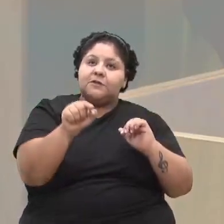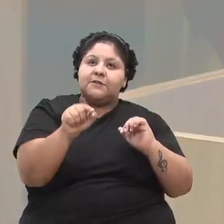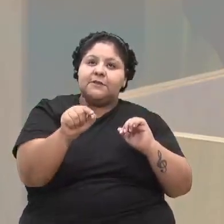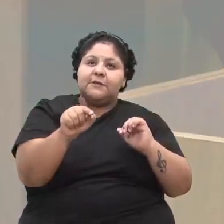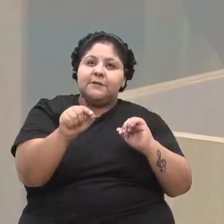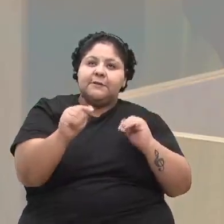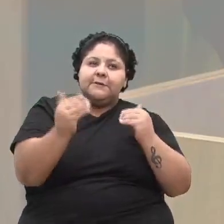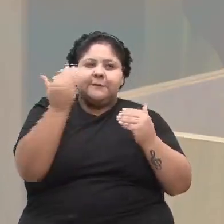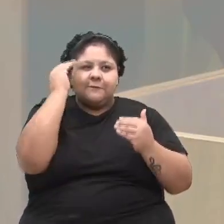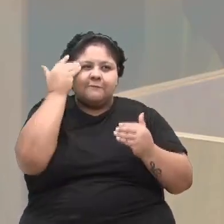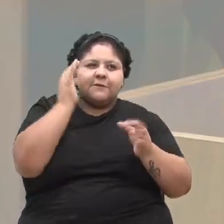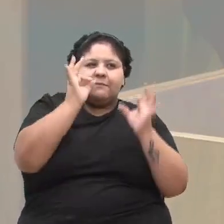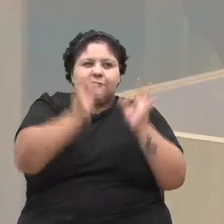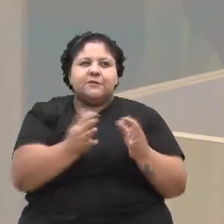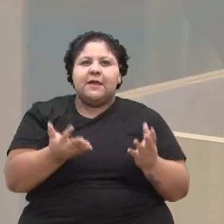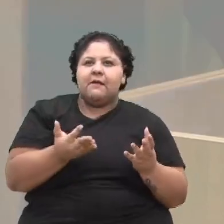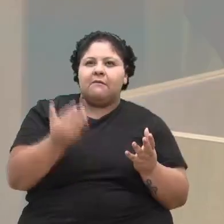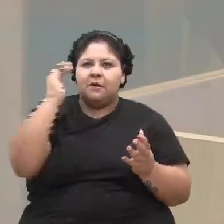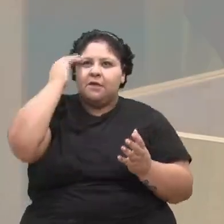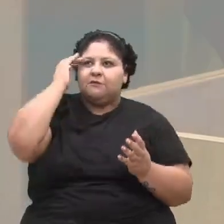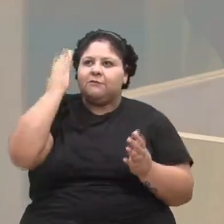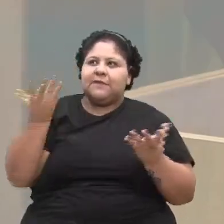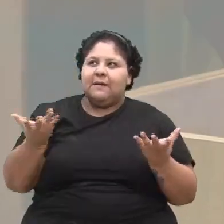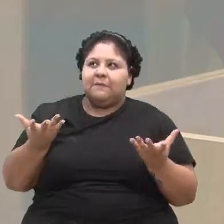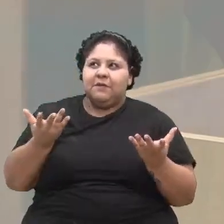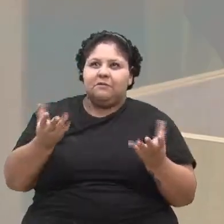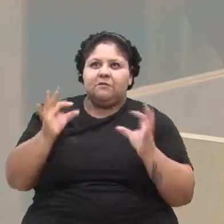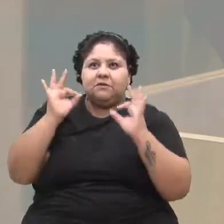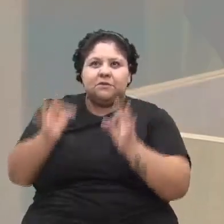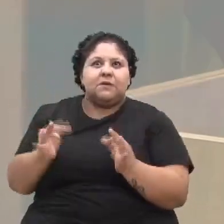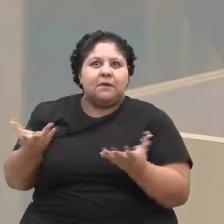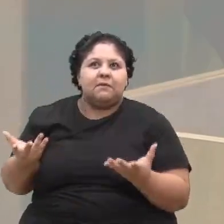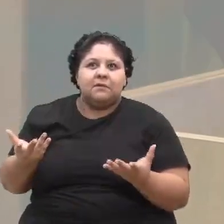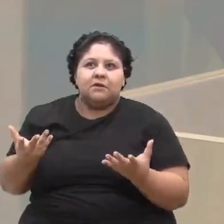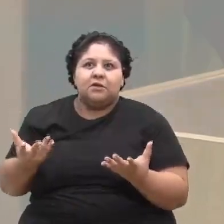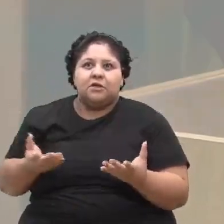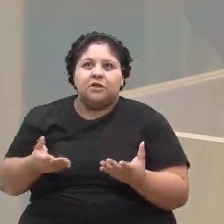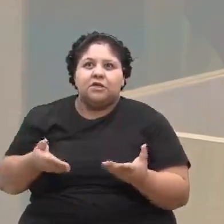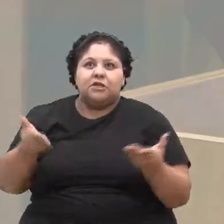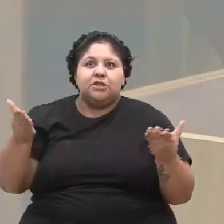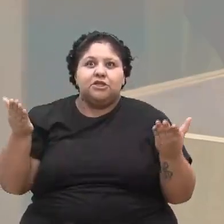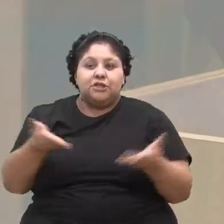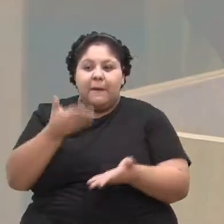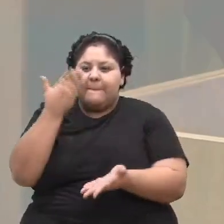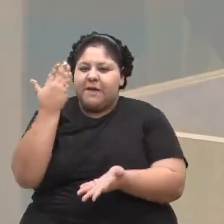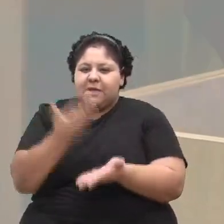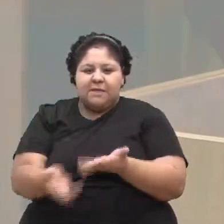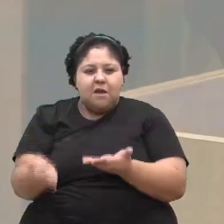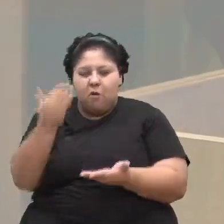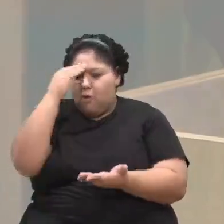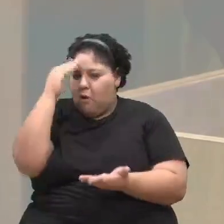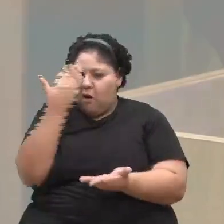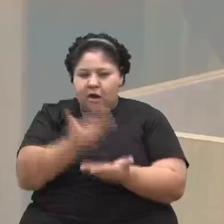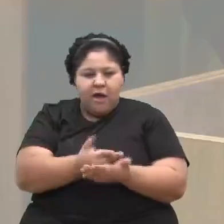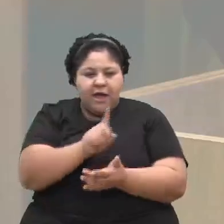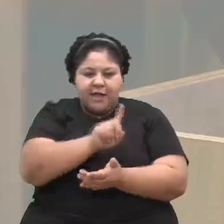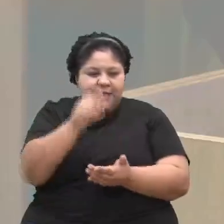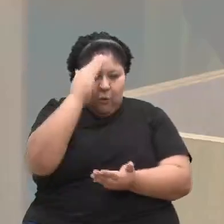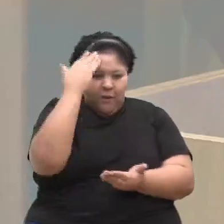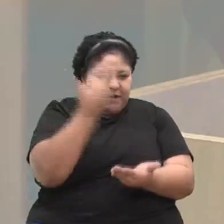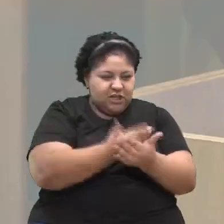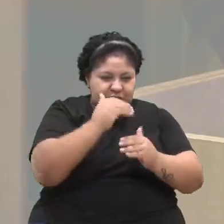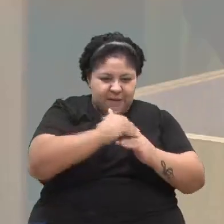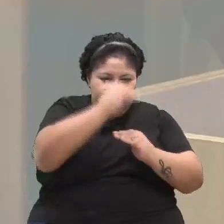indeciso, para você que ainda não tem certeza, para você que já perdeu a confiança, para você que não acredita mais